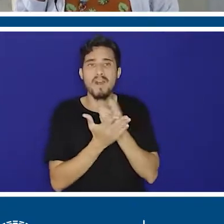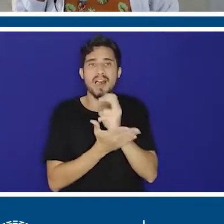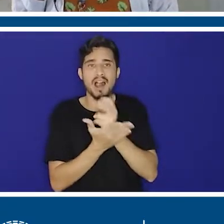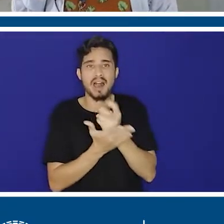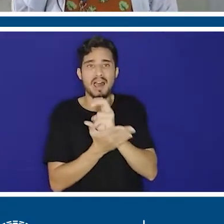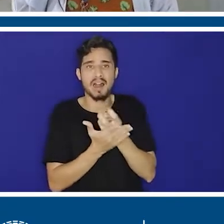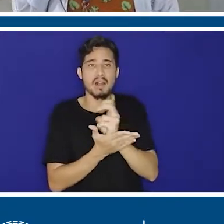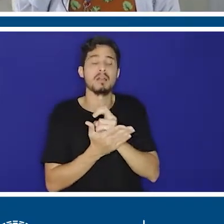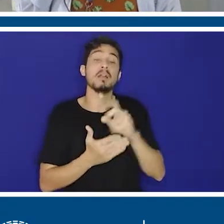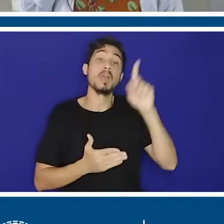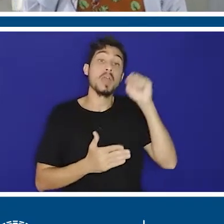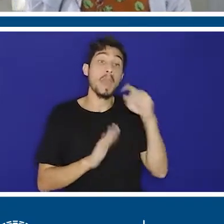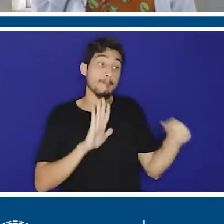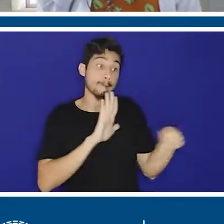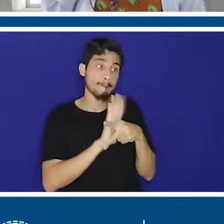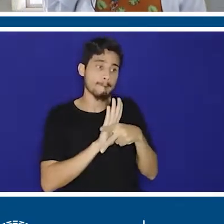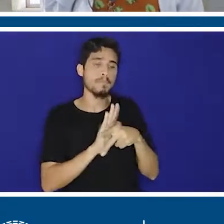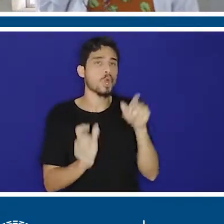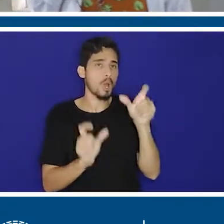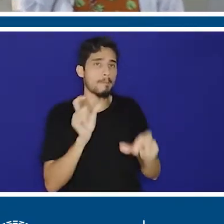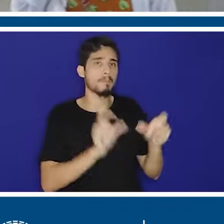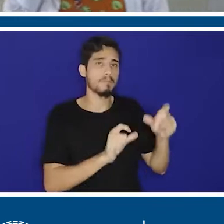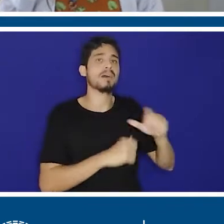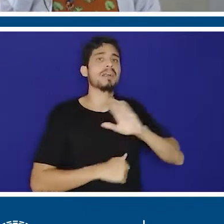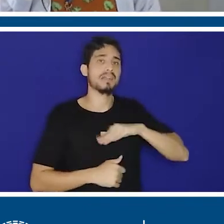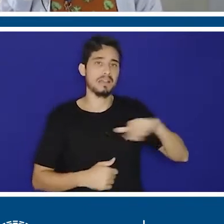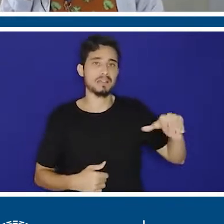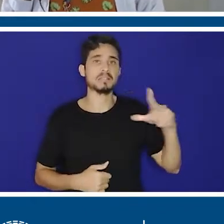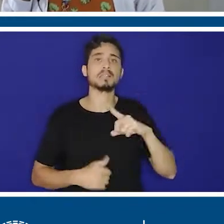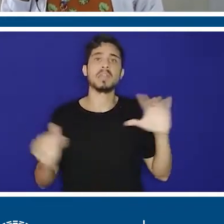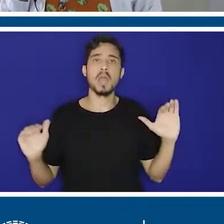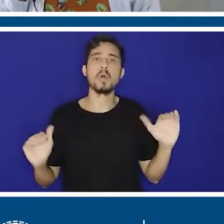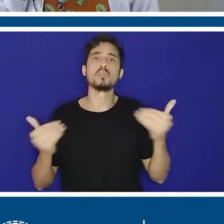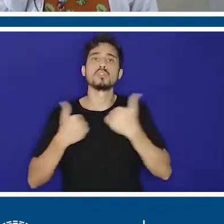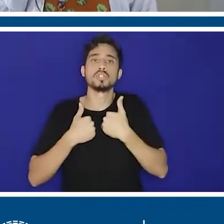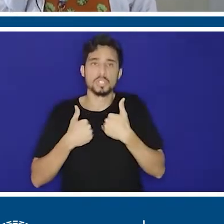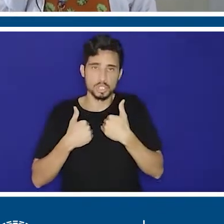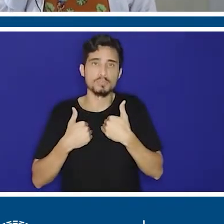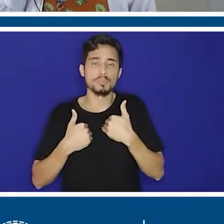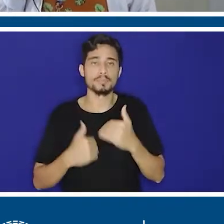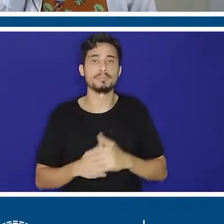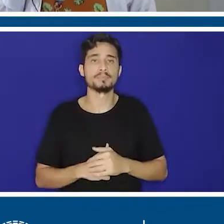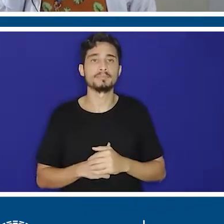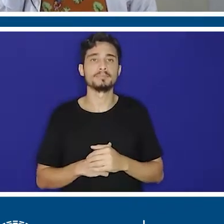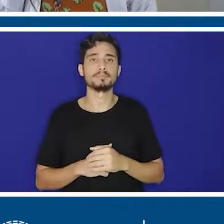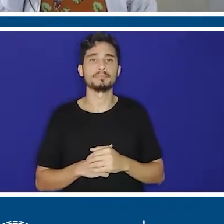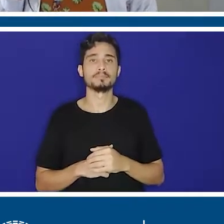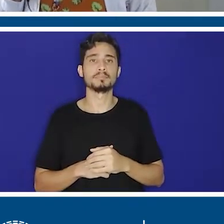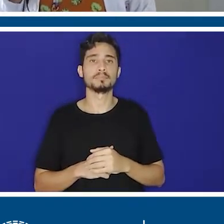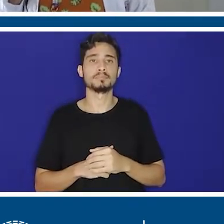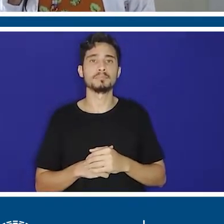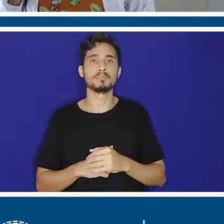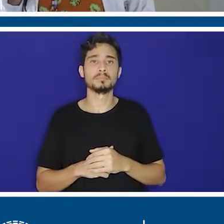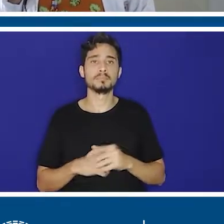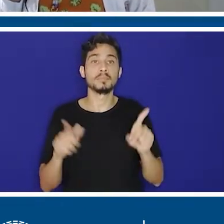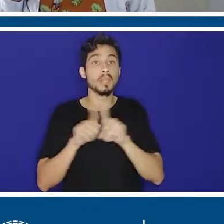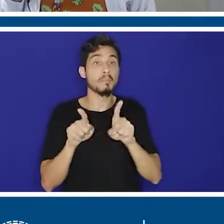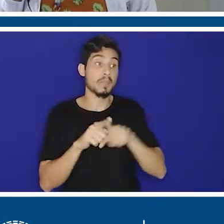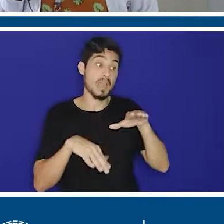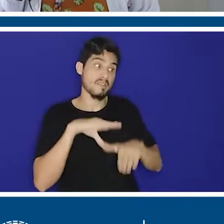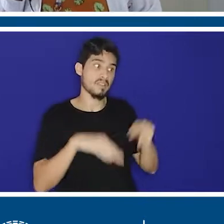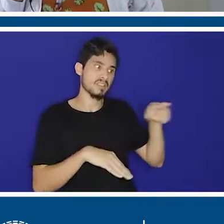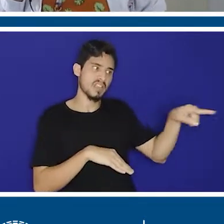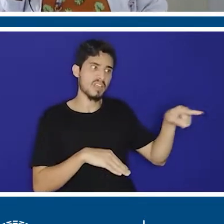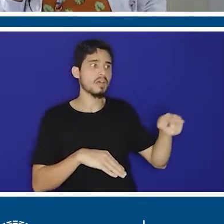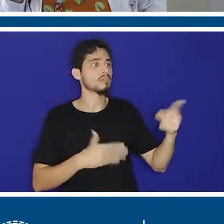autismo, para tratar as questões, né, das alterações de humor, as questões, às vezes, de birra,